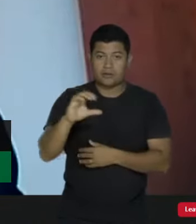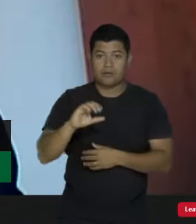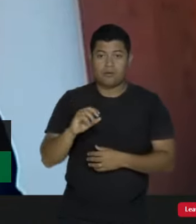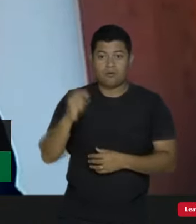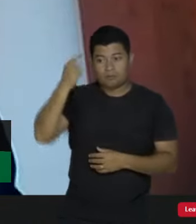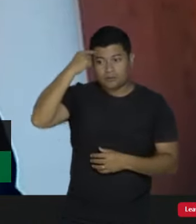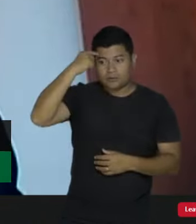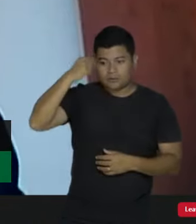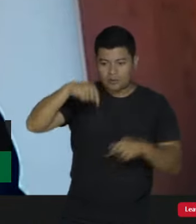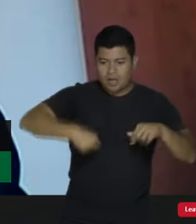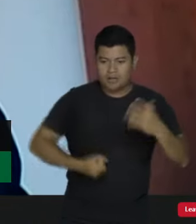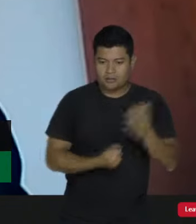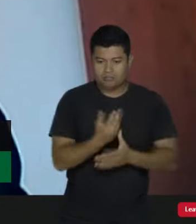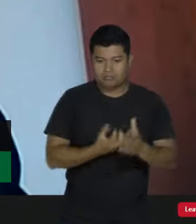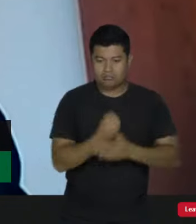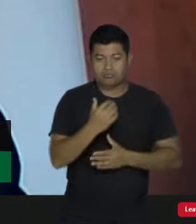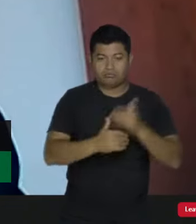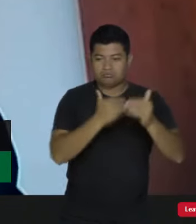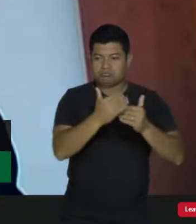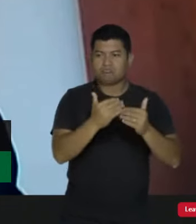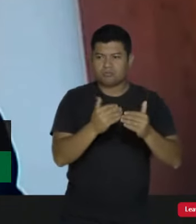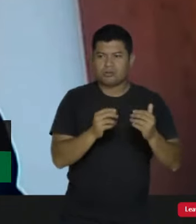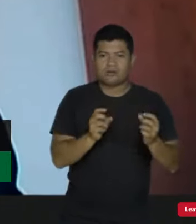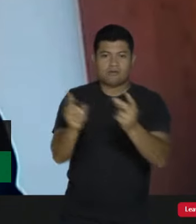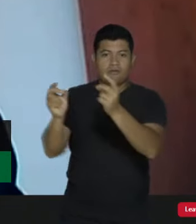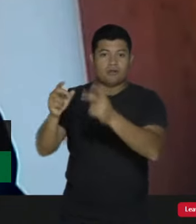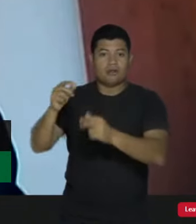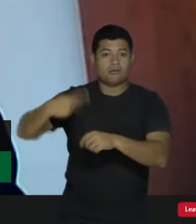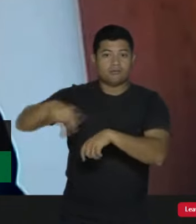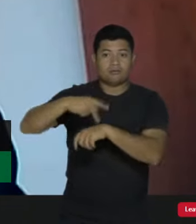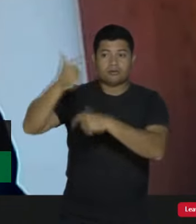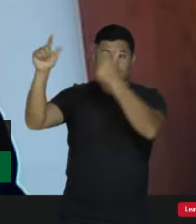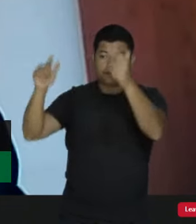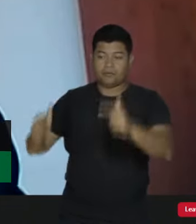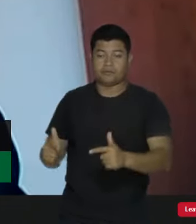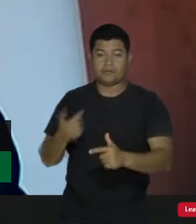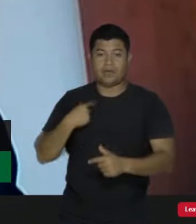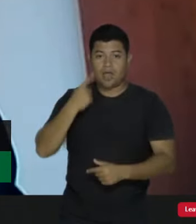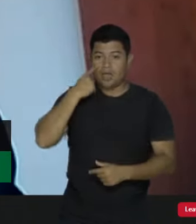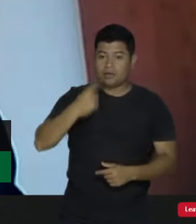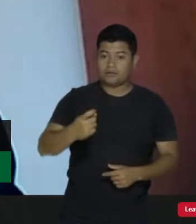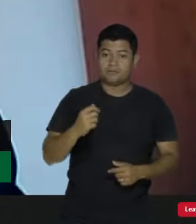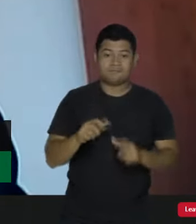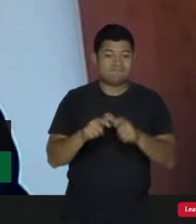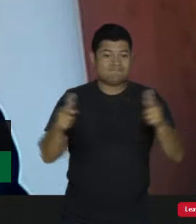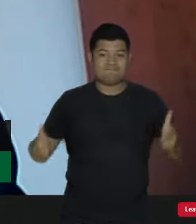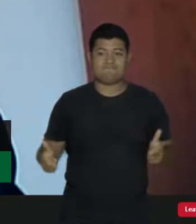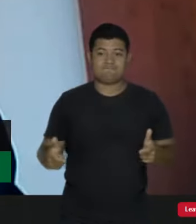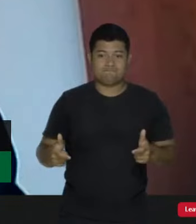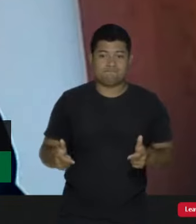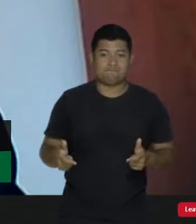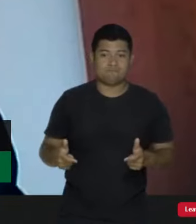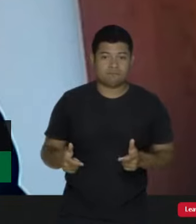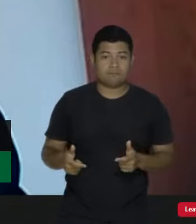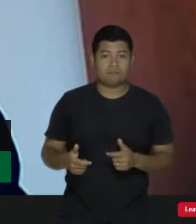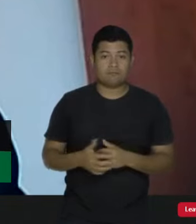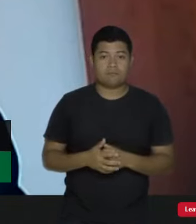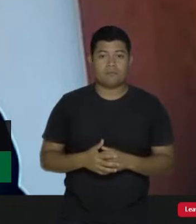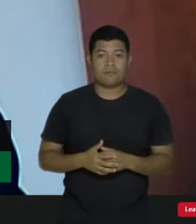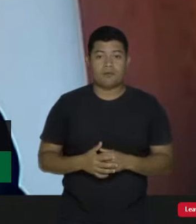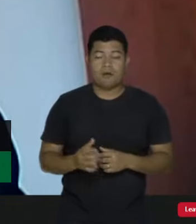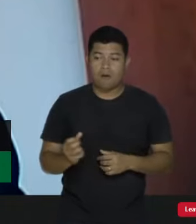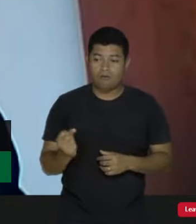vender lá fora, né? Esse é o interesse maior e a